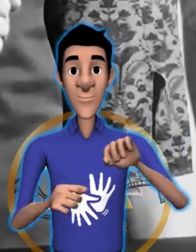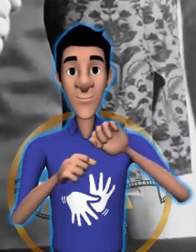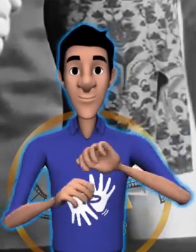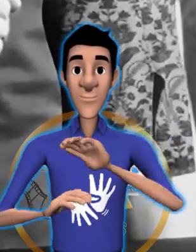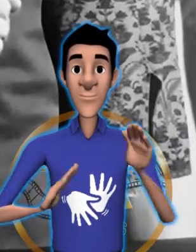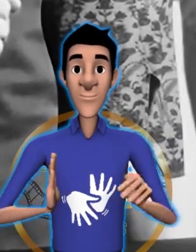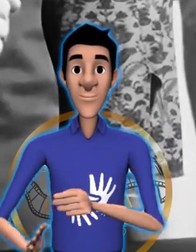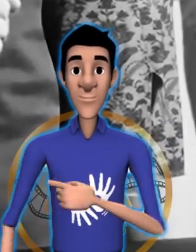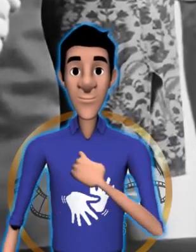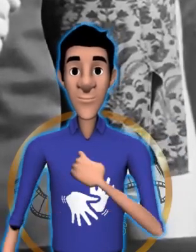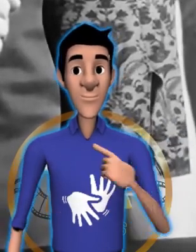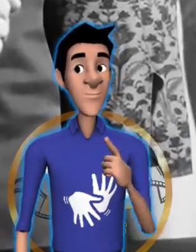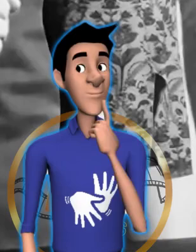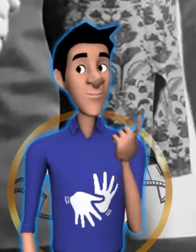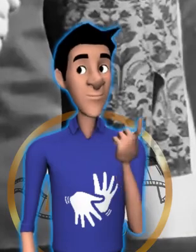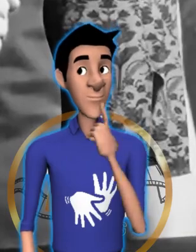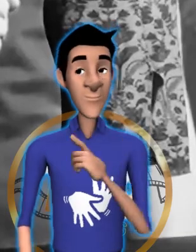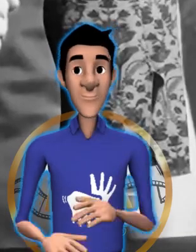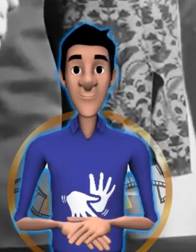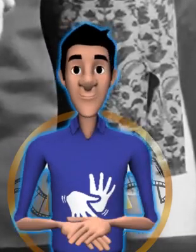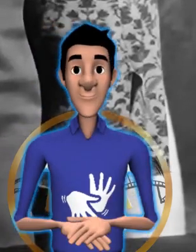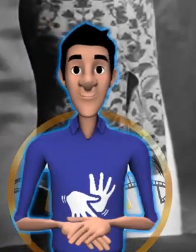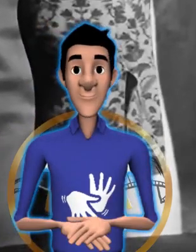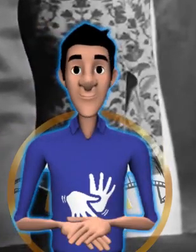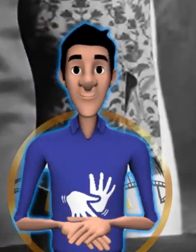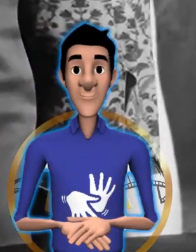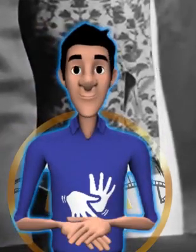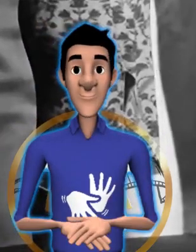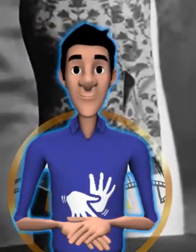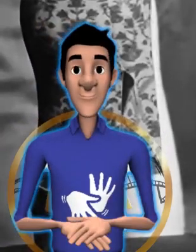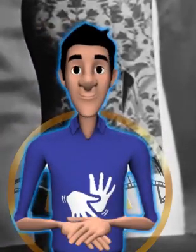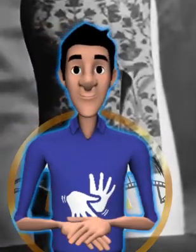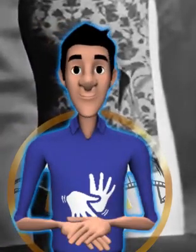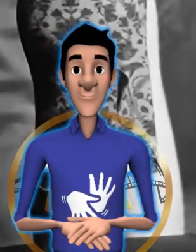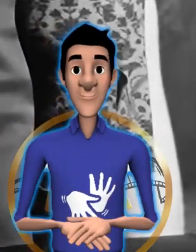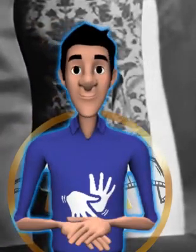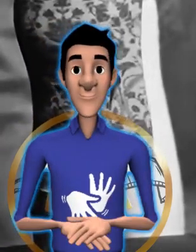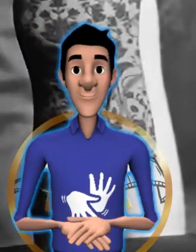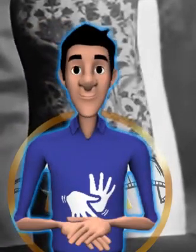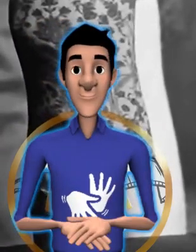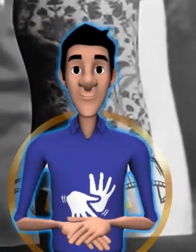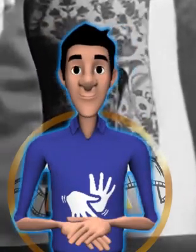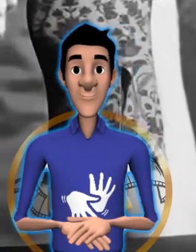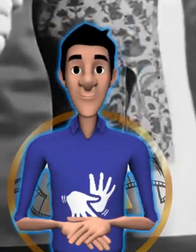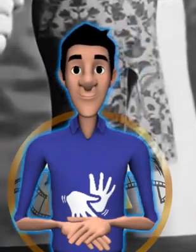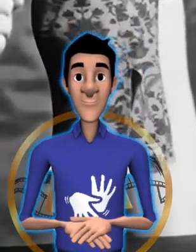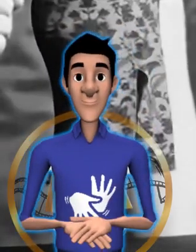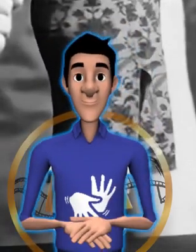estou grávida de um menino. Parabéns. Muito bom.